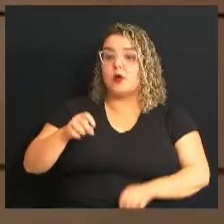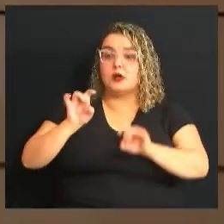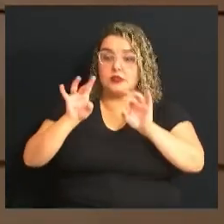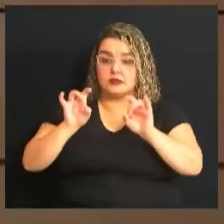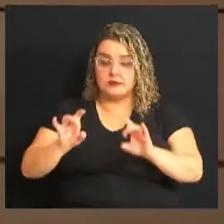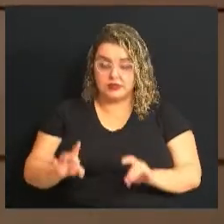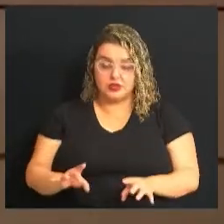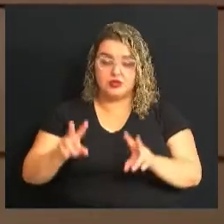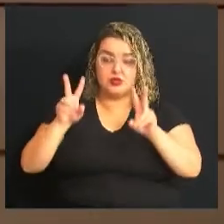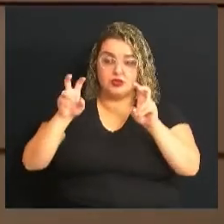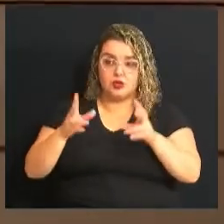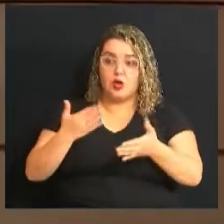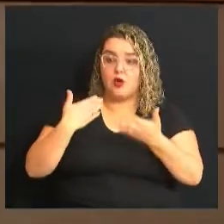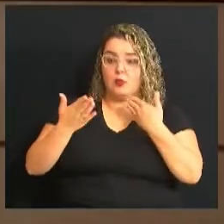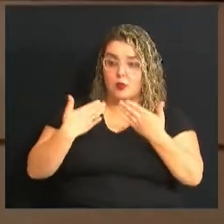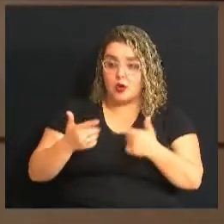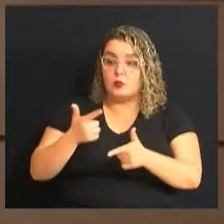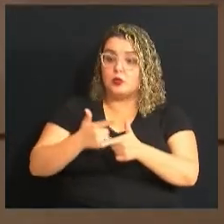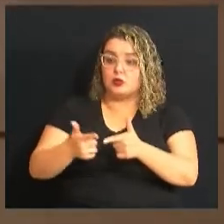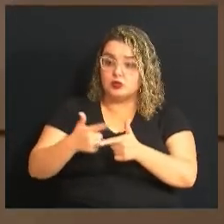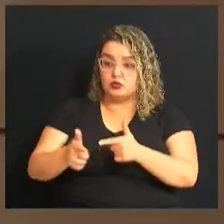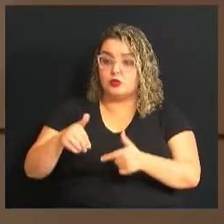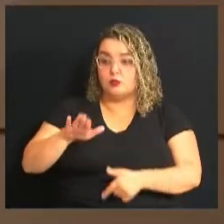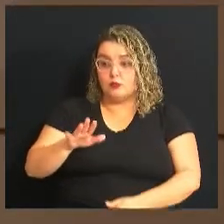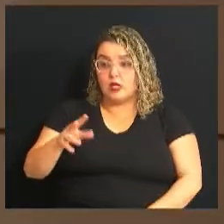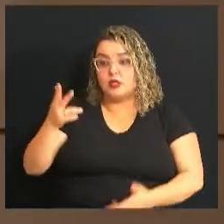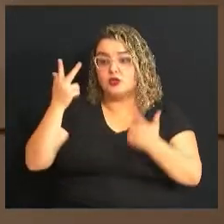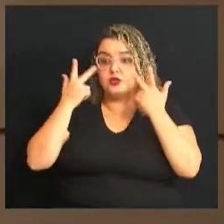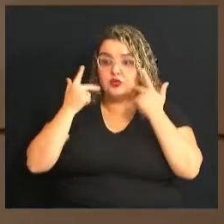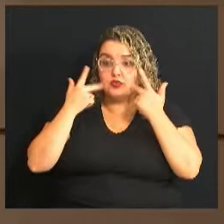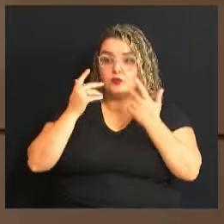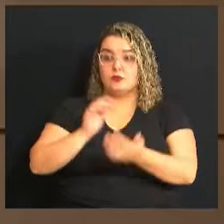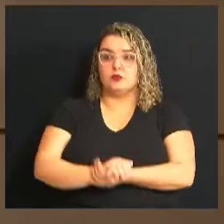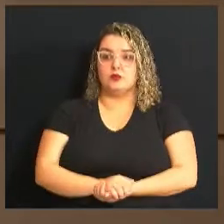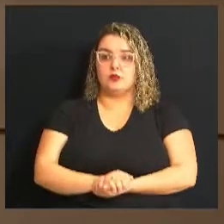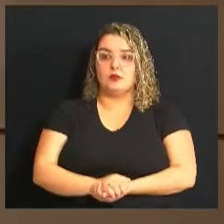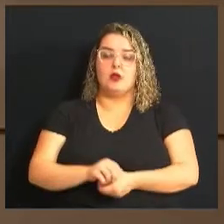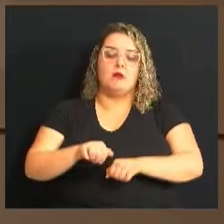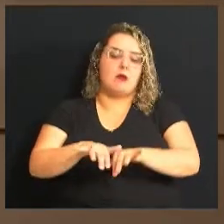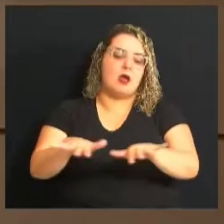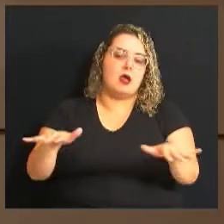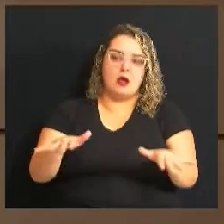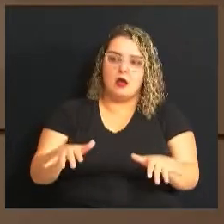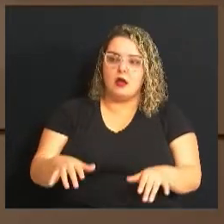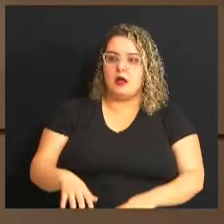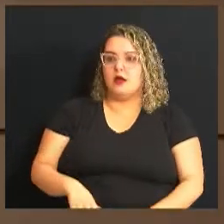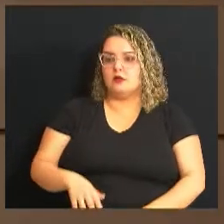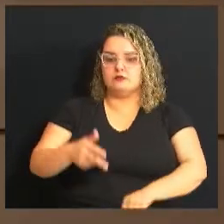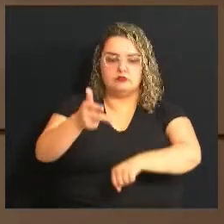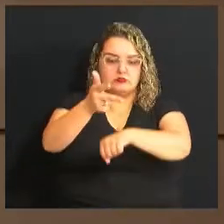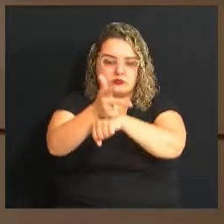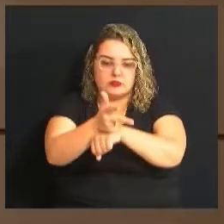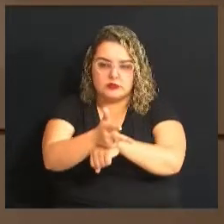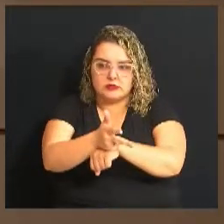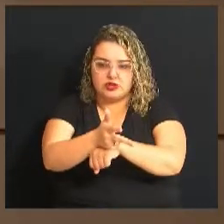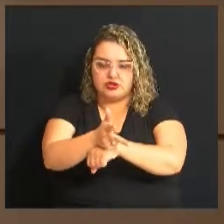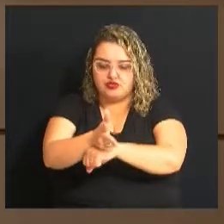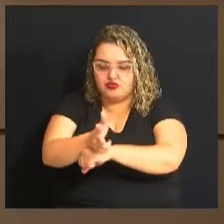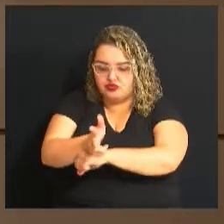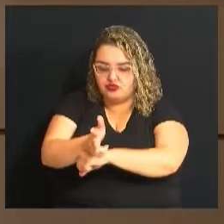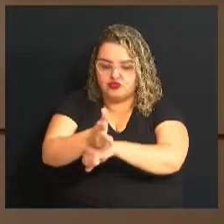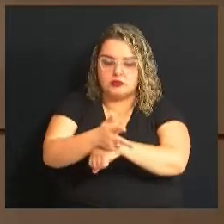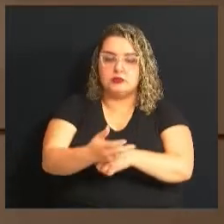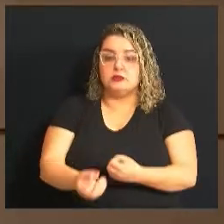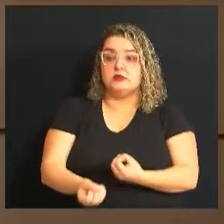assunto comentou os problemas mais frequentes. Vazamento por questões de imagem de câmeras, dados pessoais